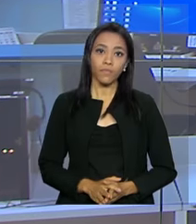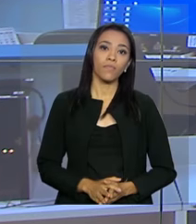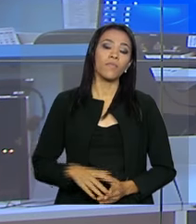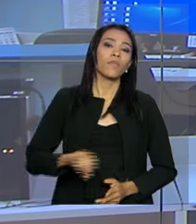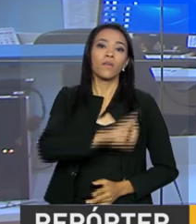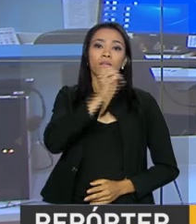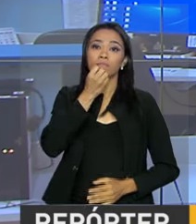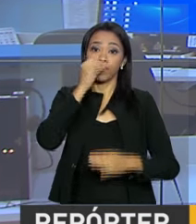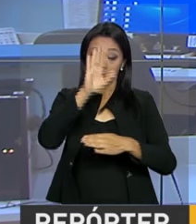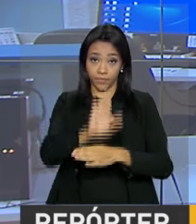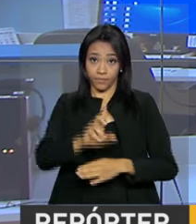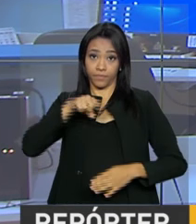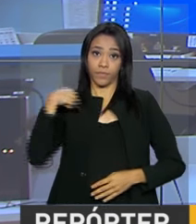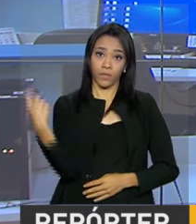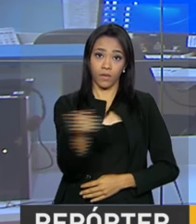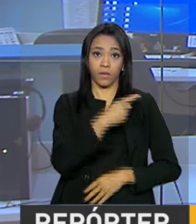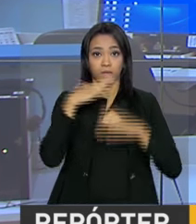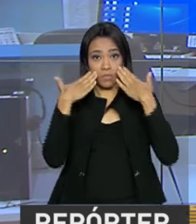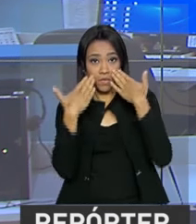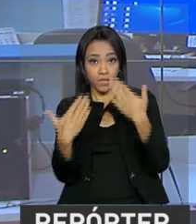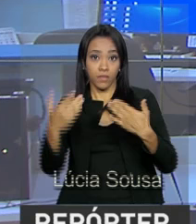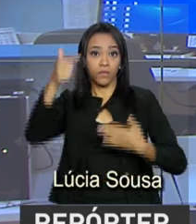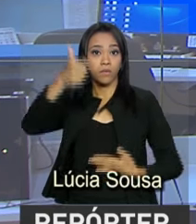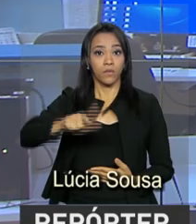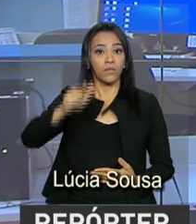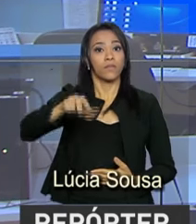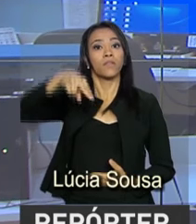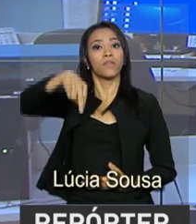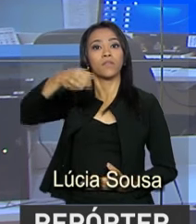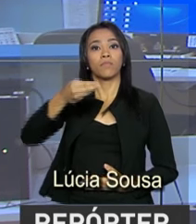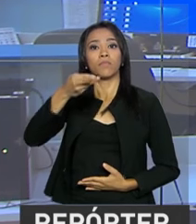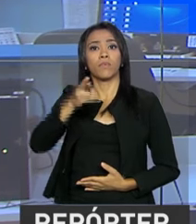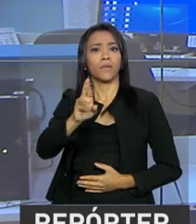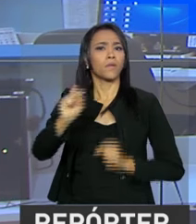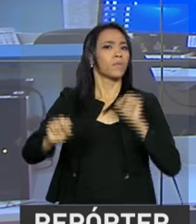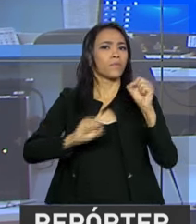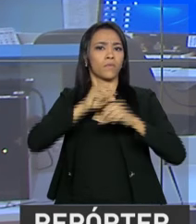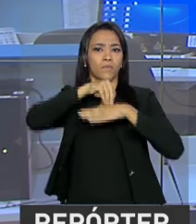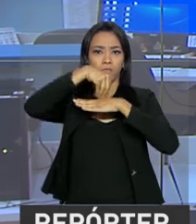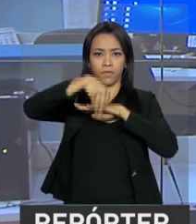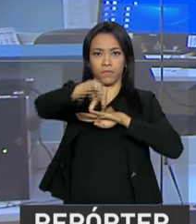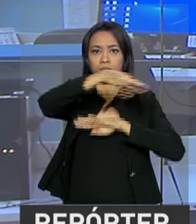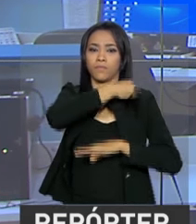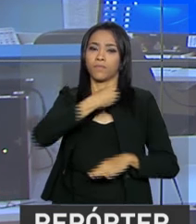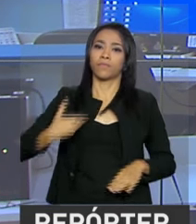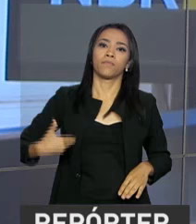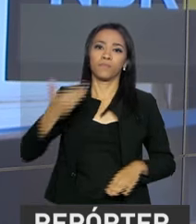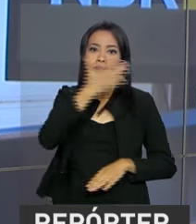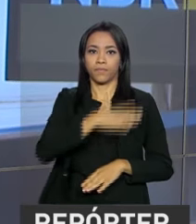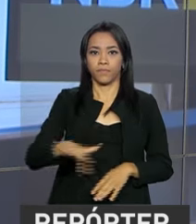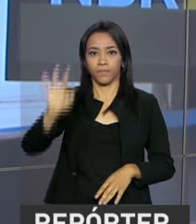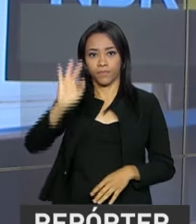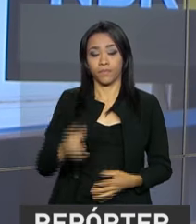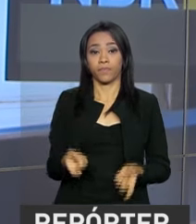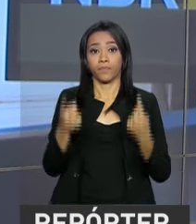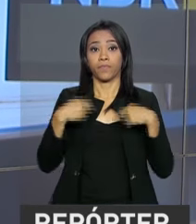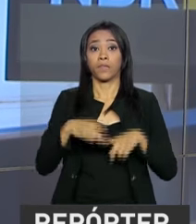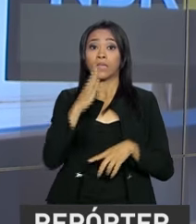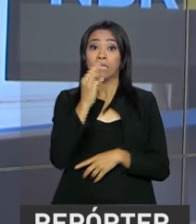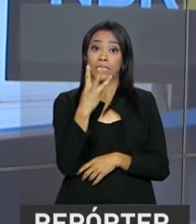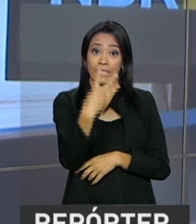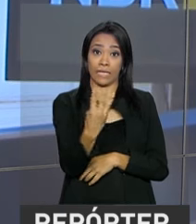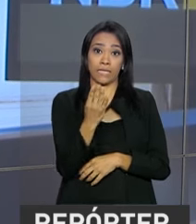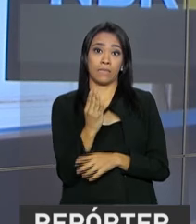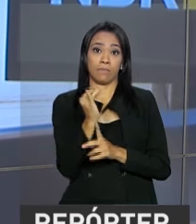Olá boa tarde estamos de volta com mais uma edição do repórter NBR e as notícias do governo federal R 3 bilhões de